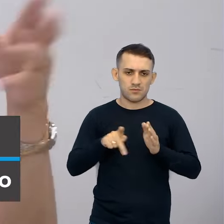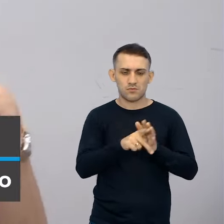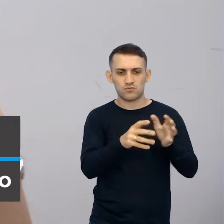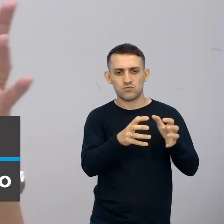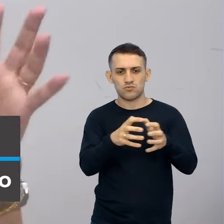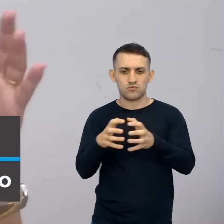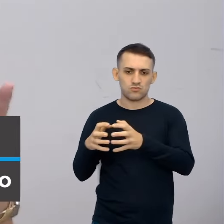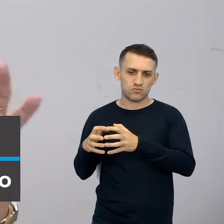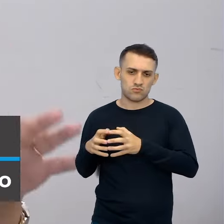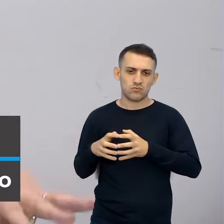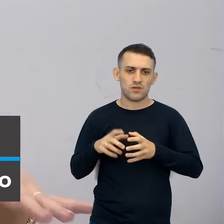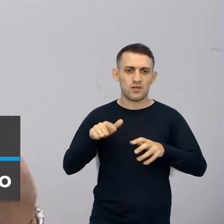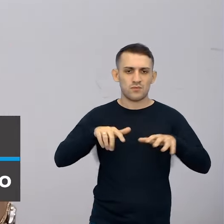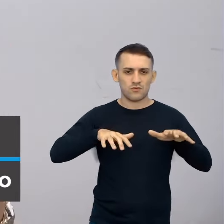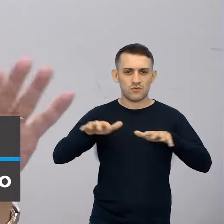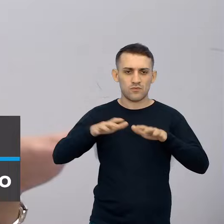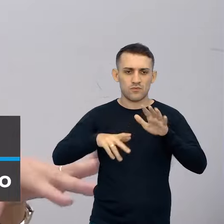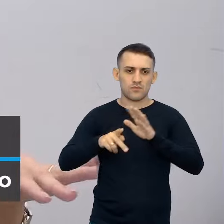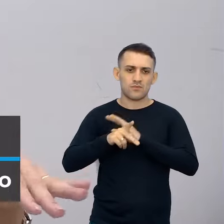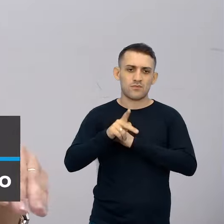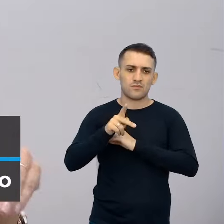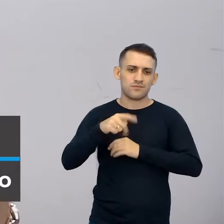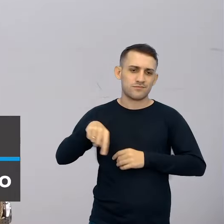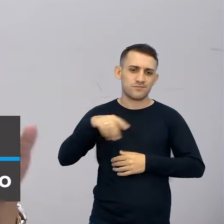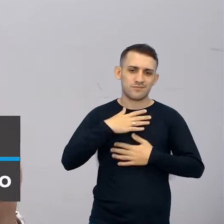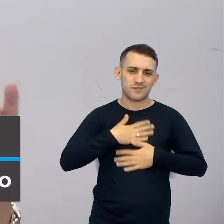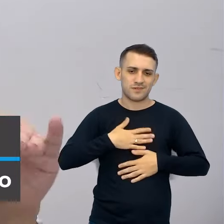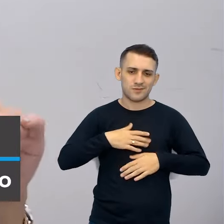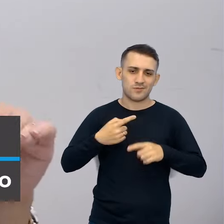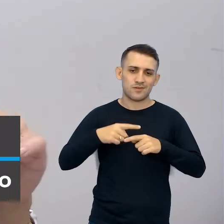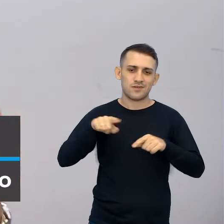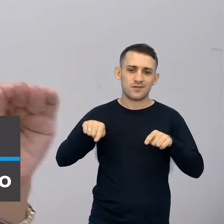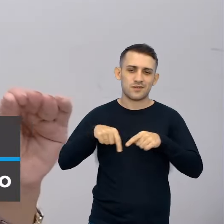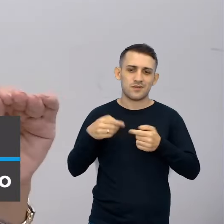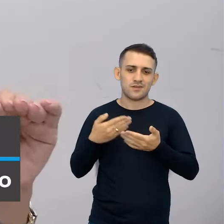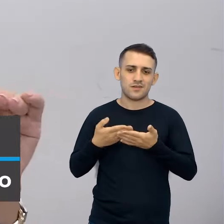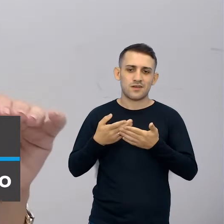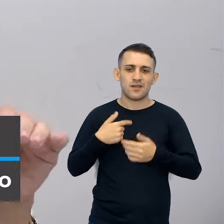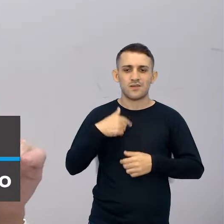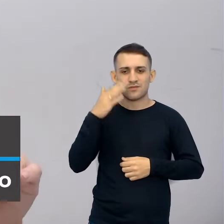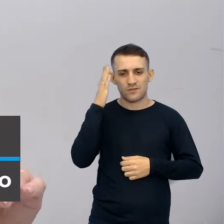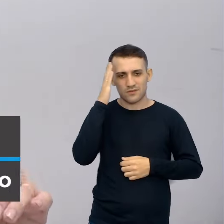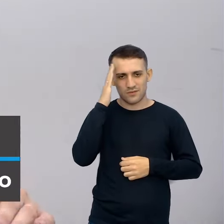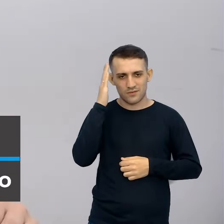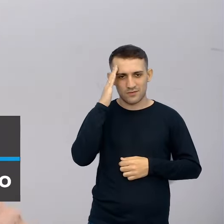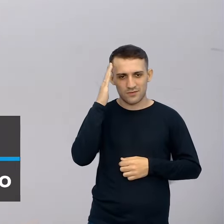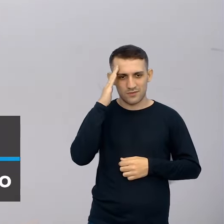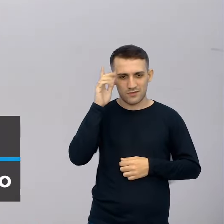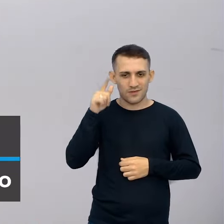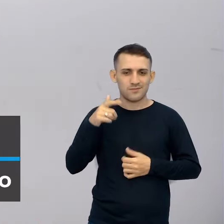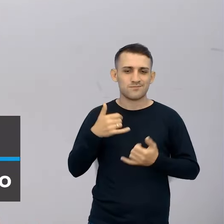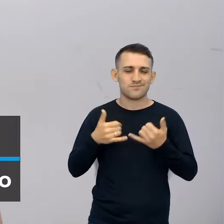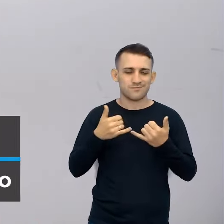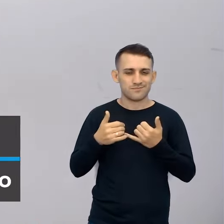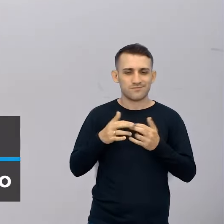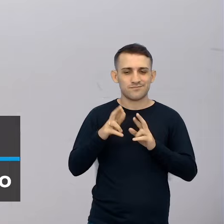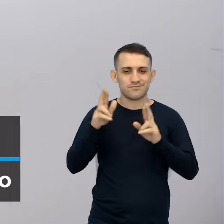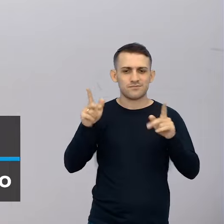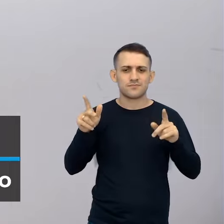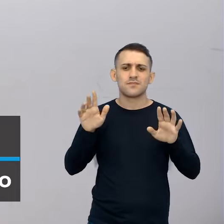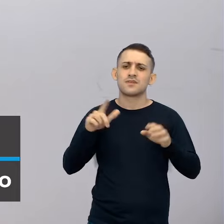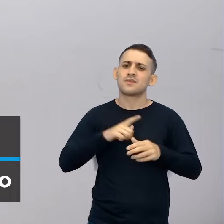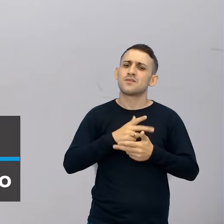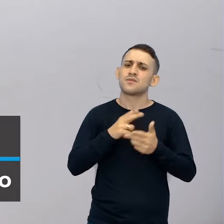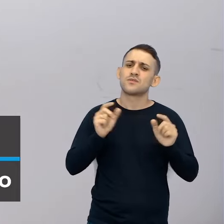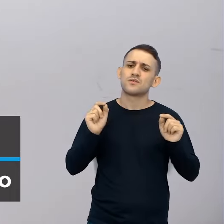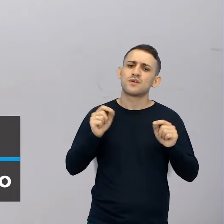grupos, é um movimento, gente. Olha, relaxa, porque a sala de aula, eu sei, fica empolvorosa. Mas tem uma coisa,